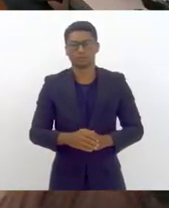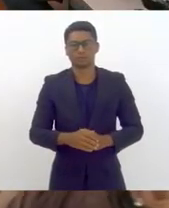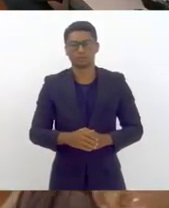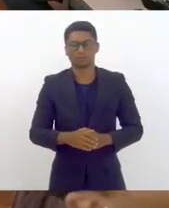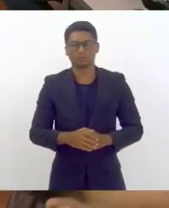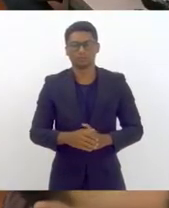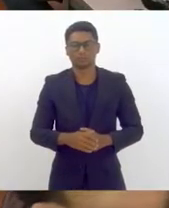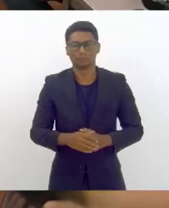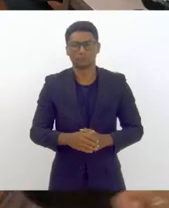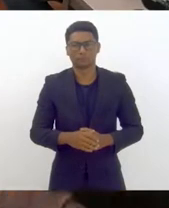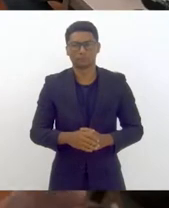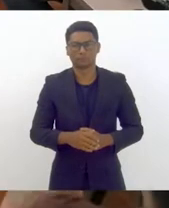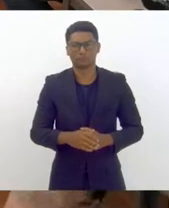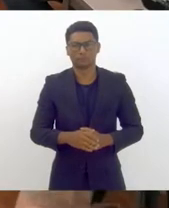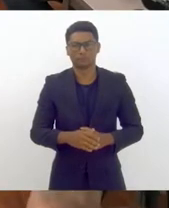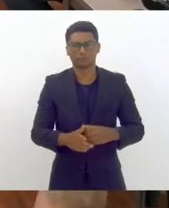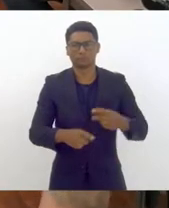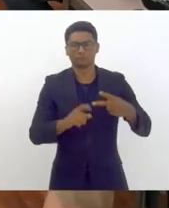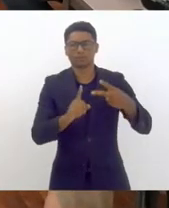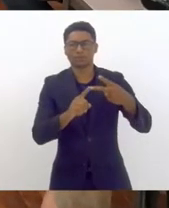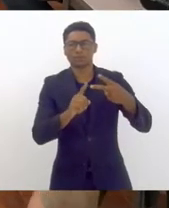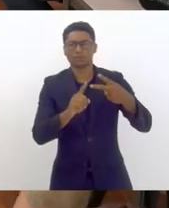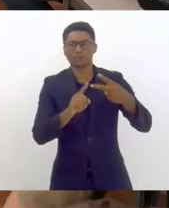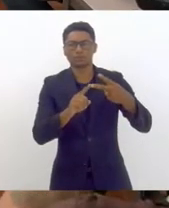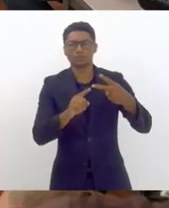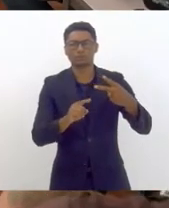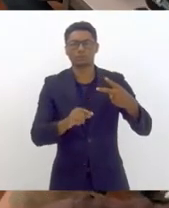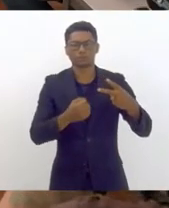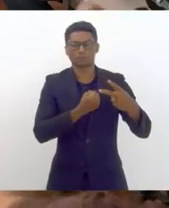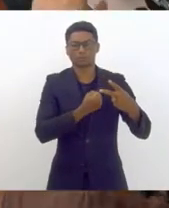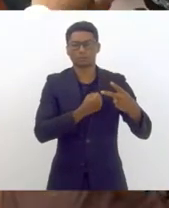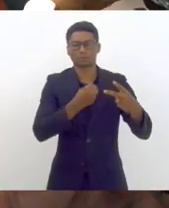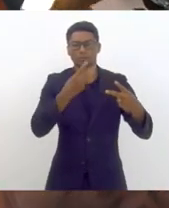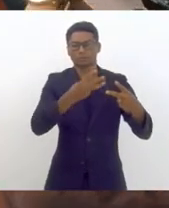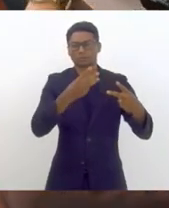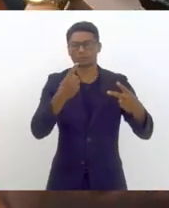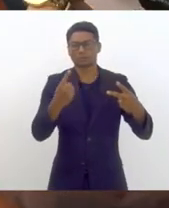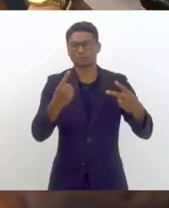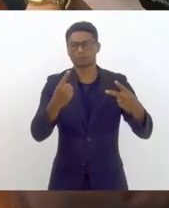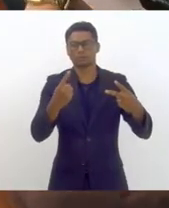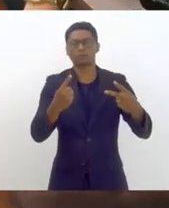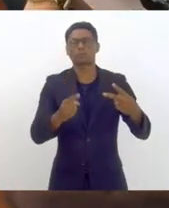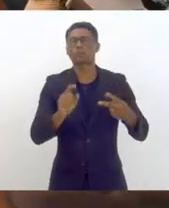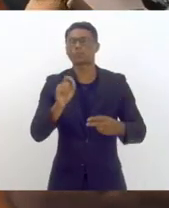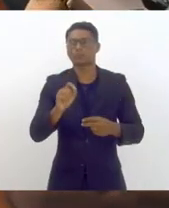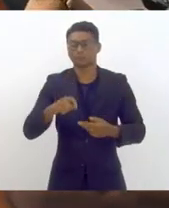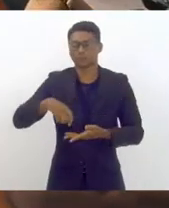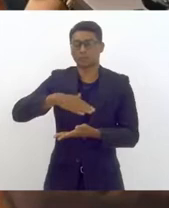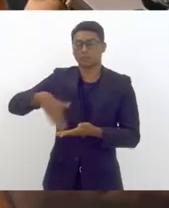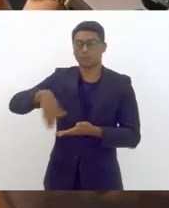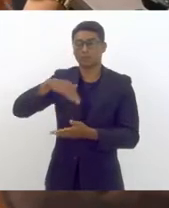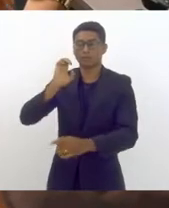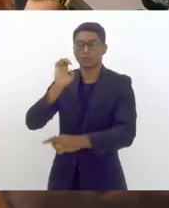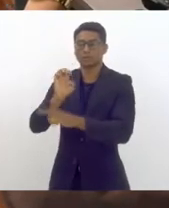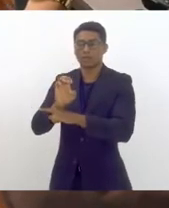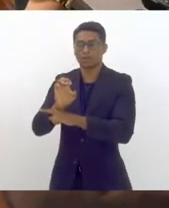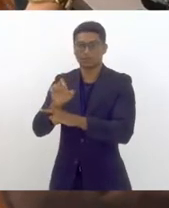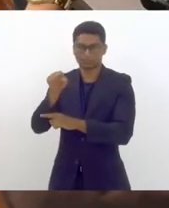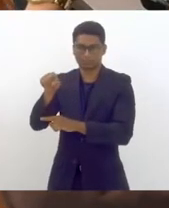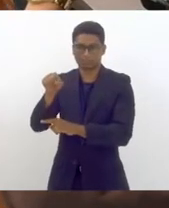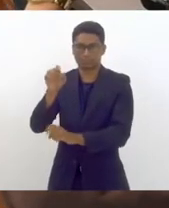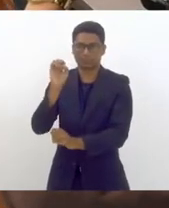isso. A segunda ideia legislativa, número 31, que autoriza a Secretaria de Estado de